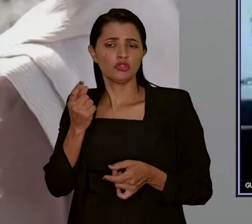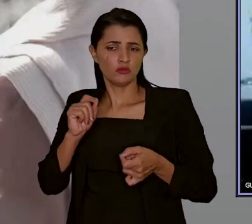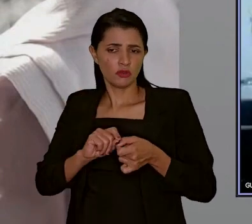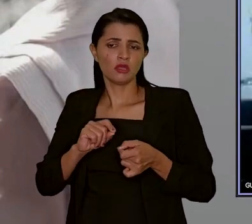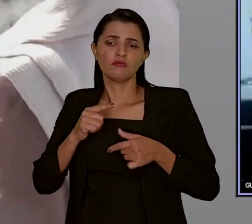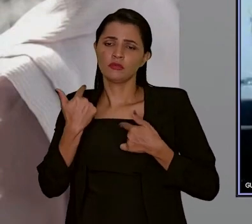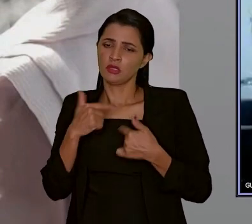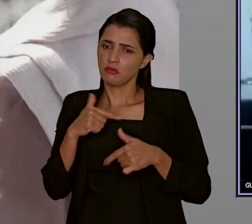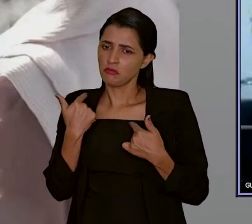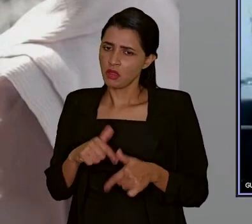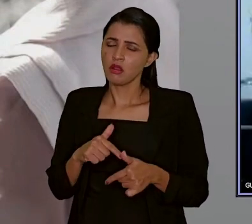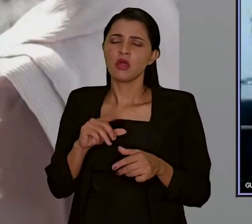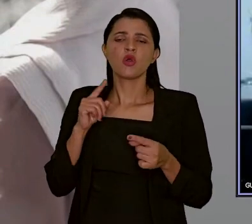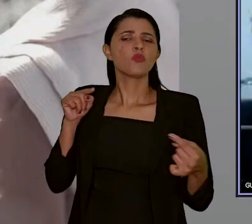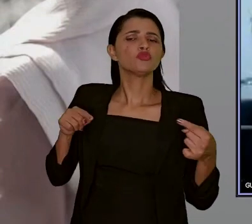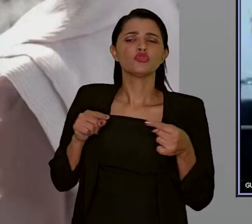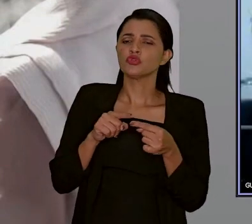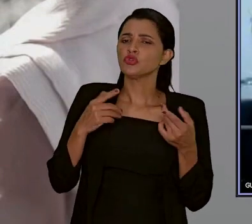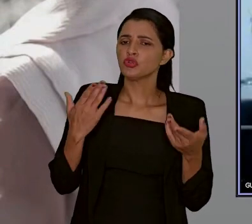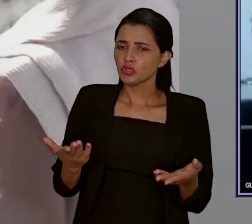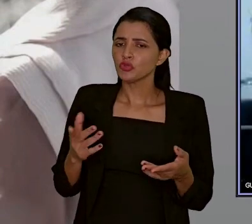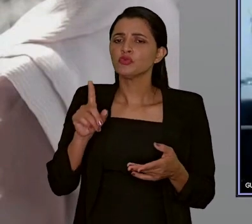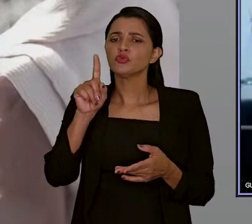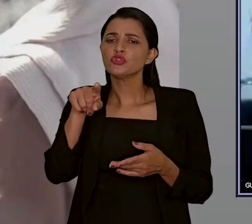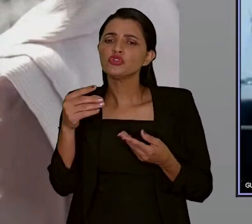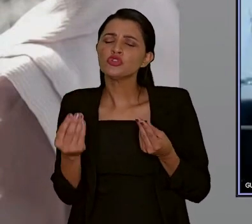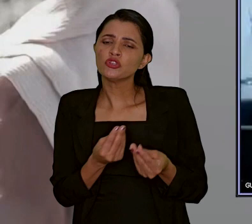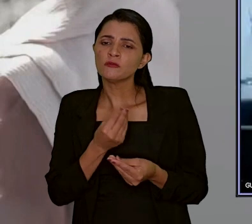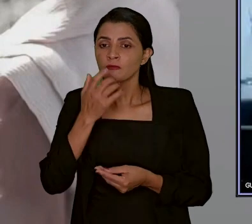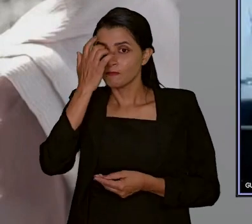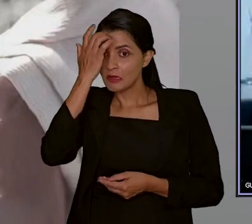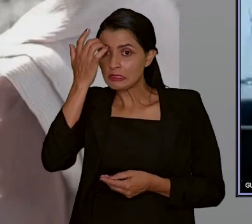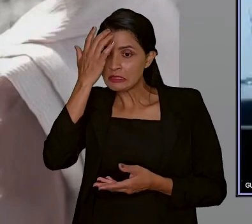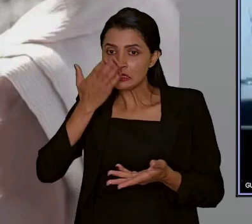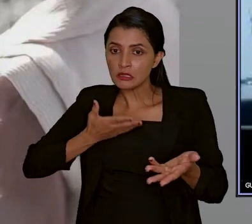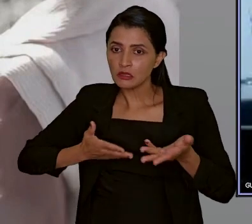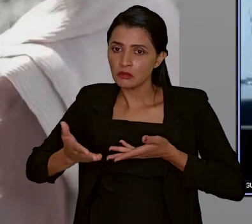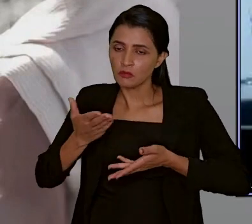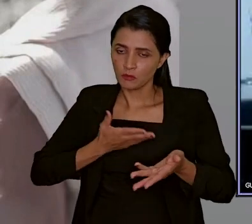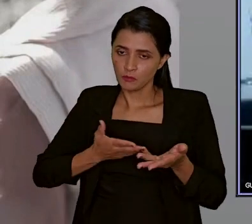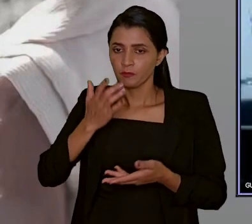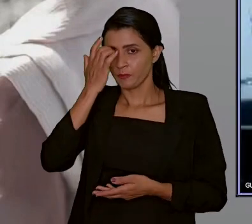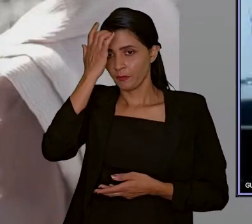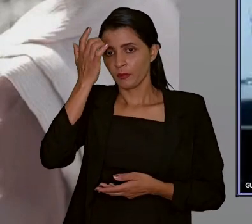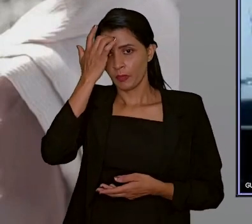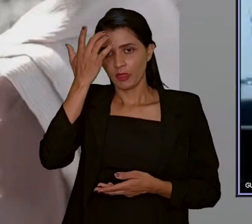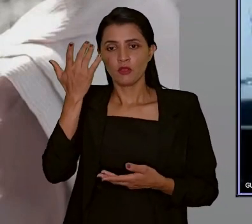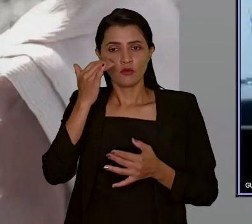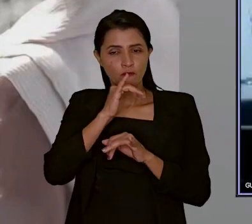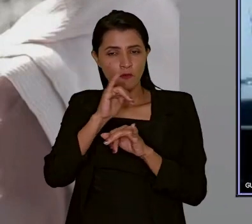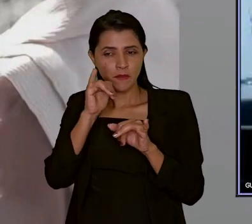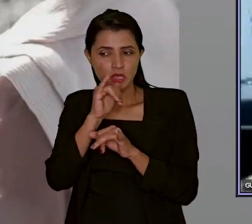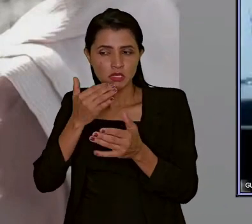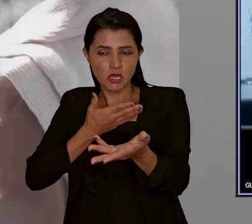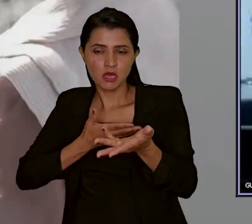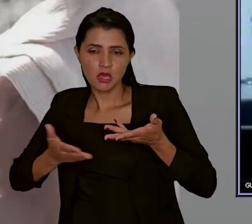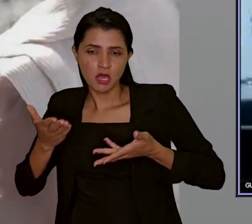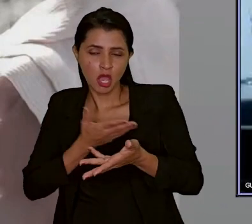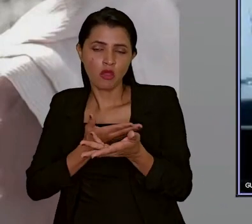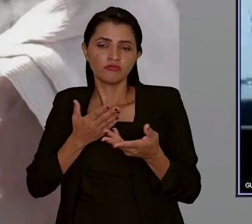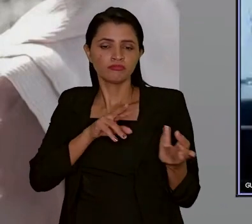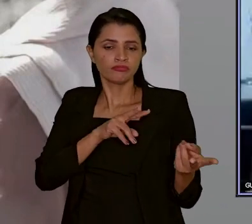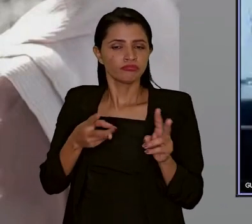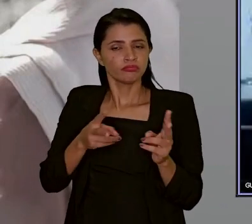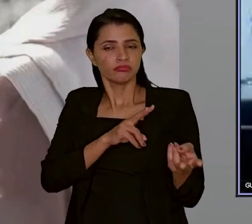no sentido exatamente de facilitadores de informação, de transmissão,